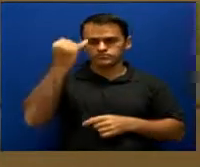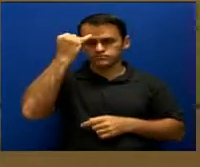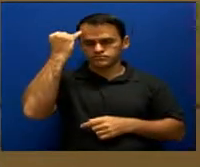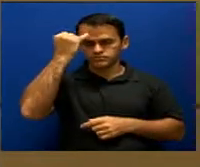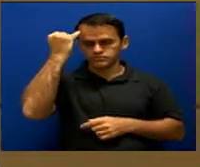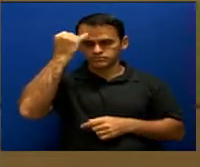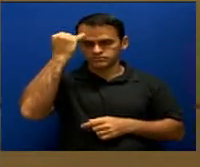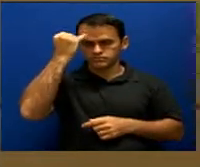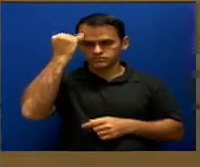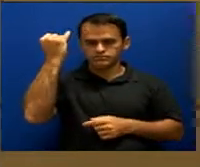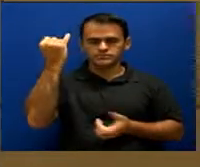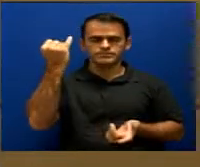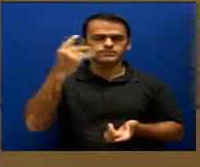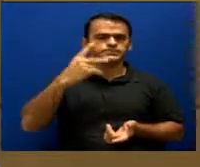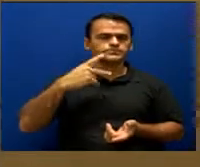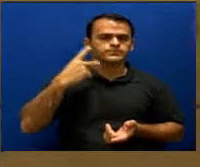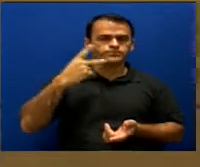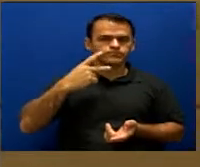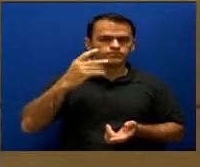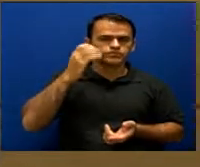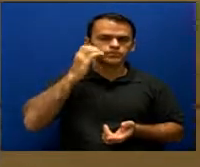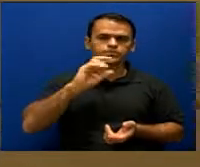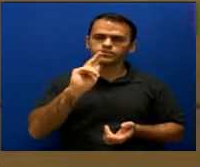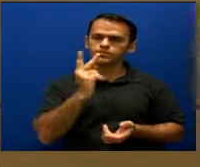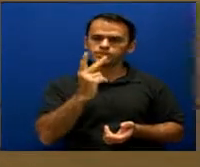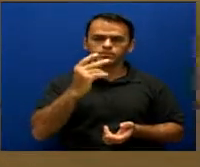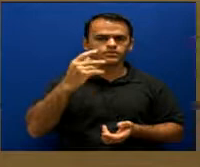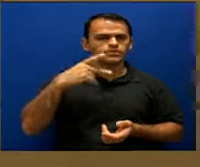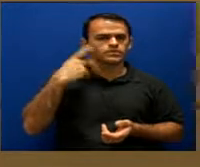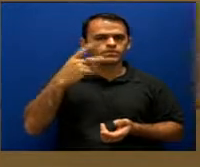Toledo, vereador Hudson